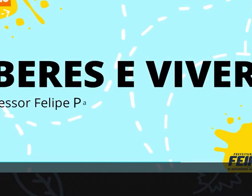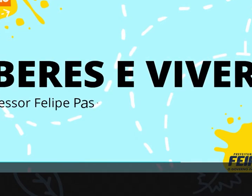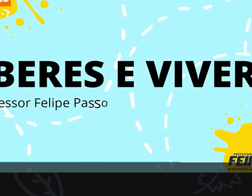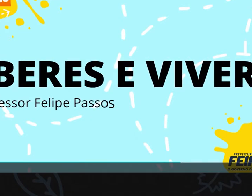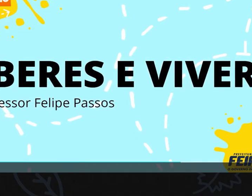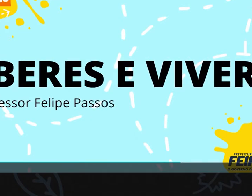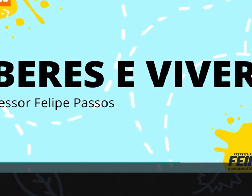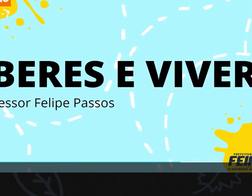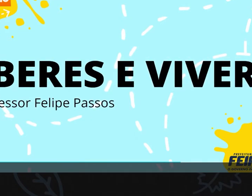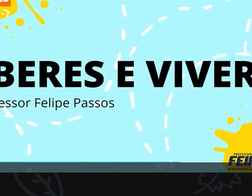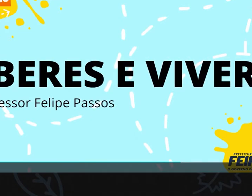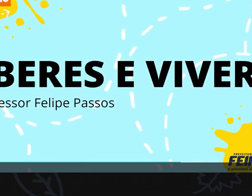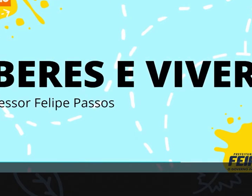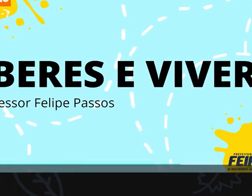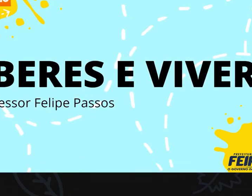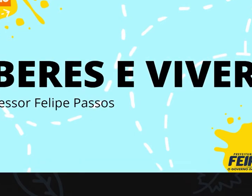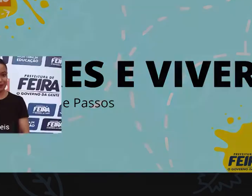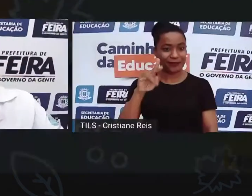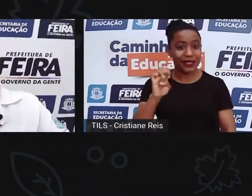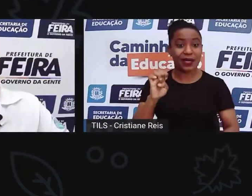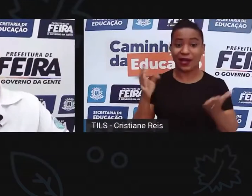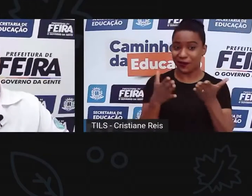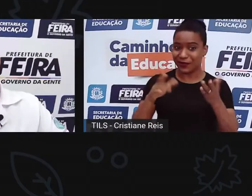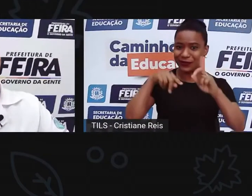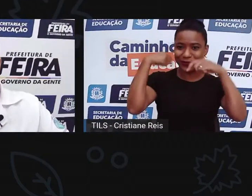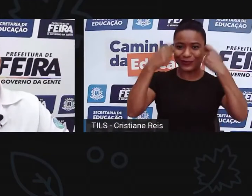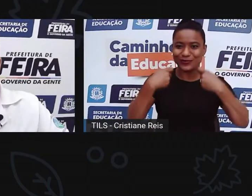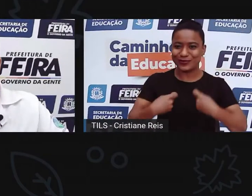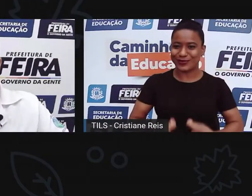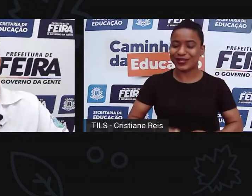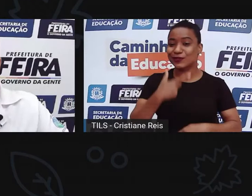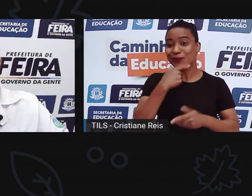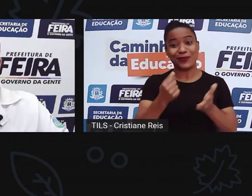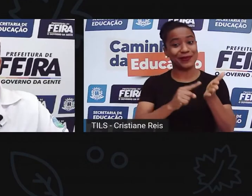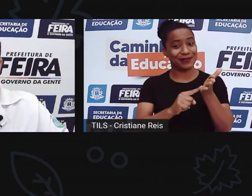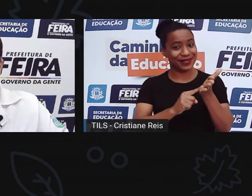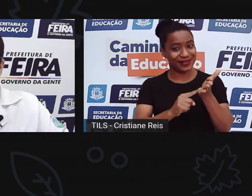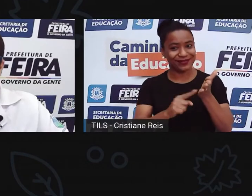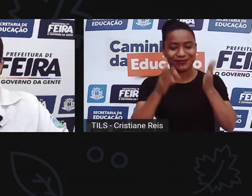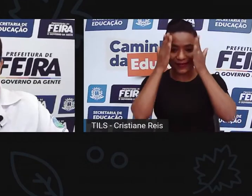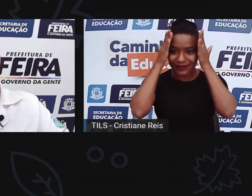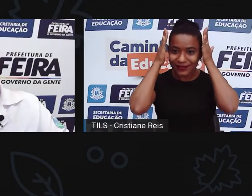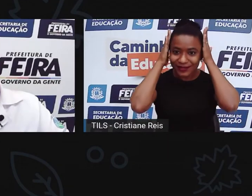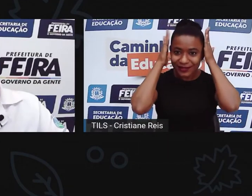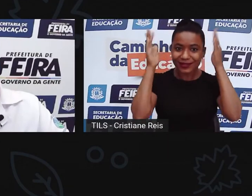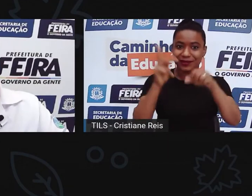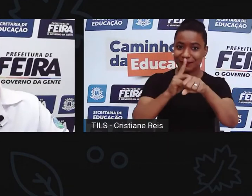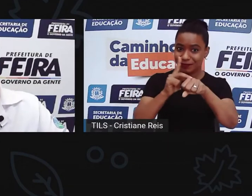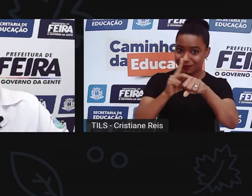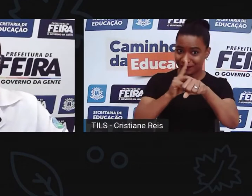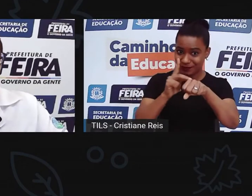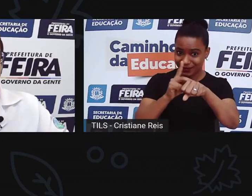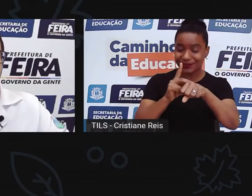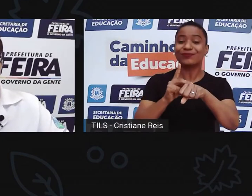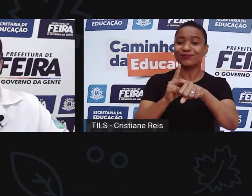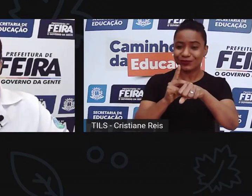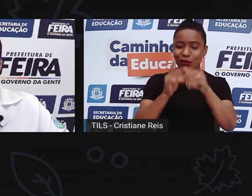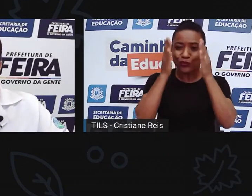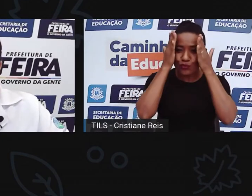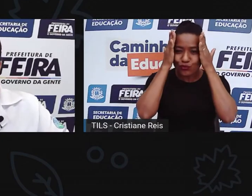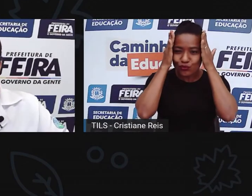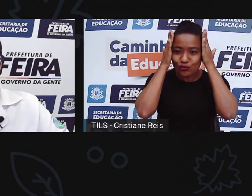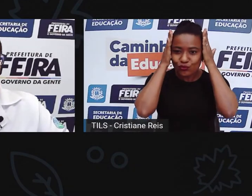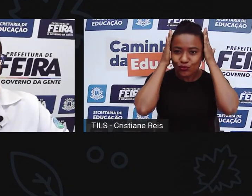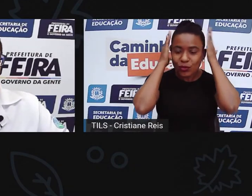e eu vou começar fazendo a minha audiodescrição. Eu sou um homem branco de cabelo preto, meu cabelo tá cortado curtinho, eu não